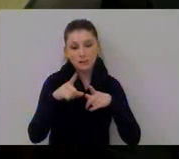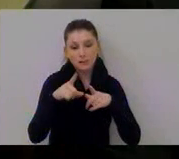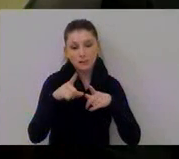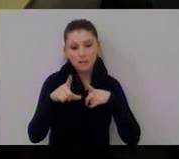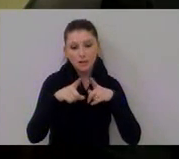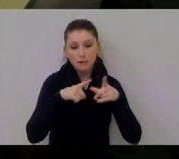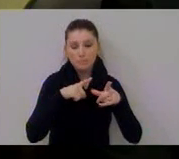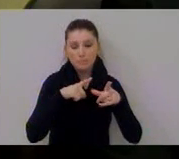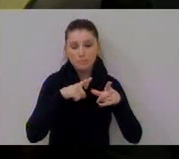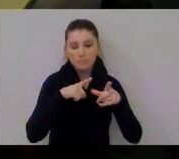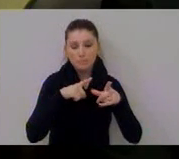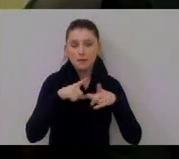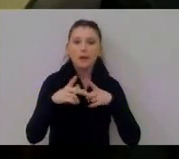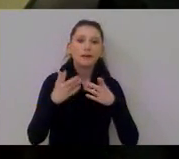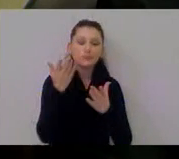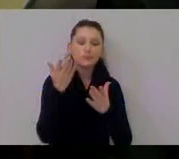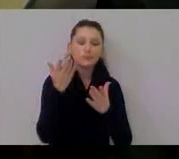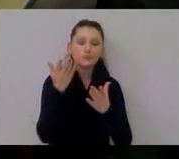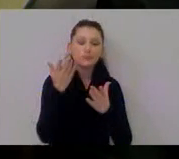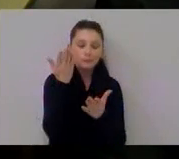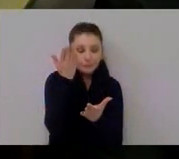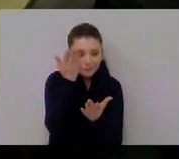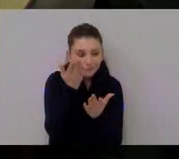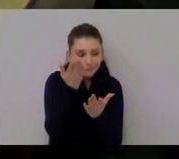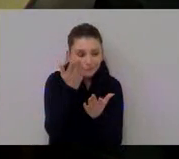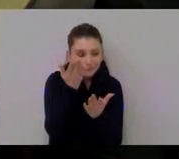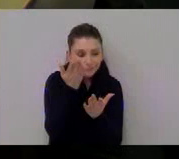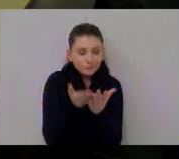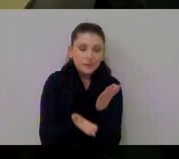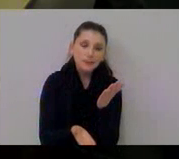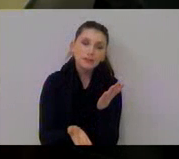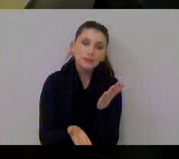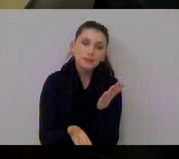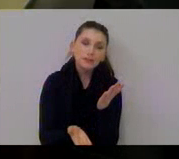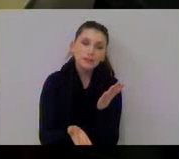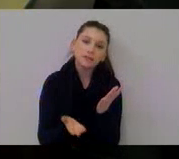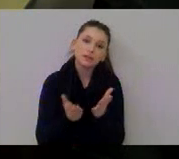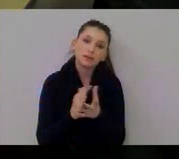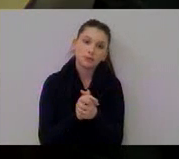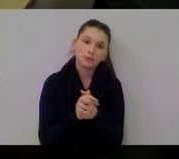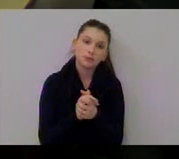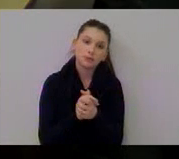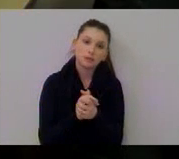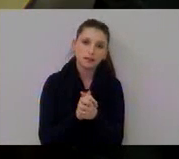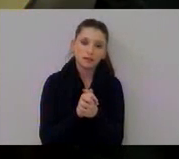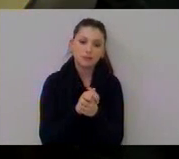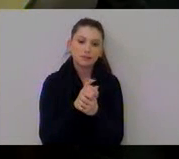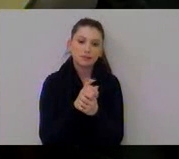também estão prejudicados, assim como cada um de nós.